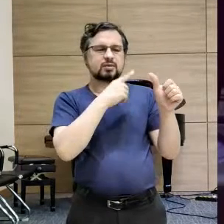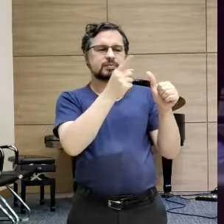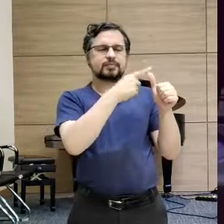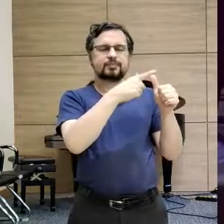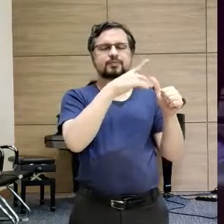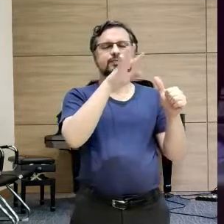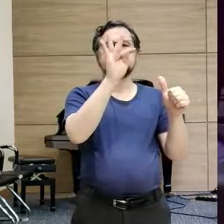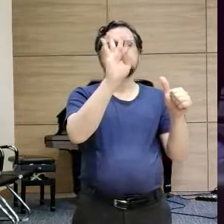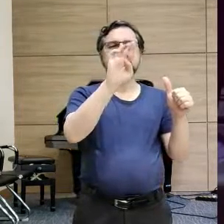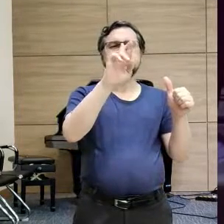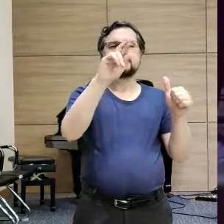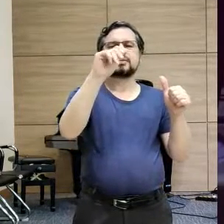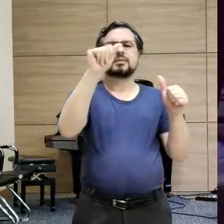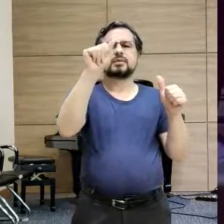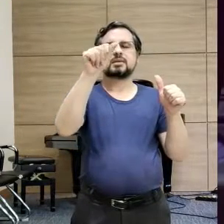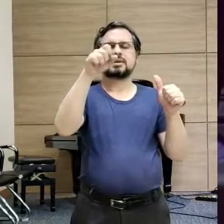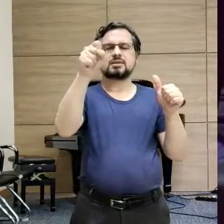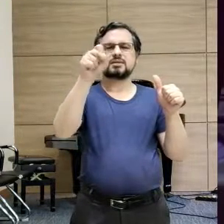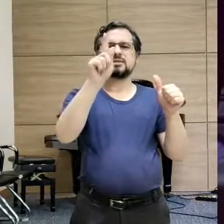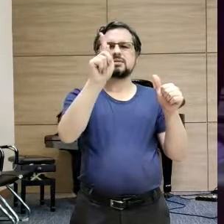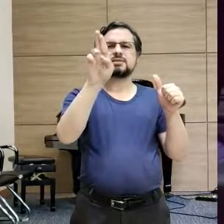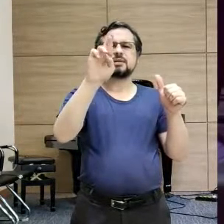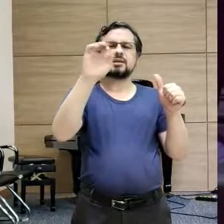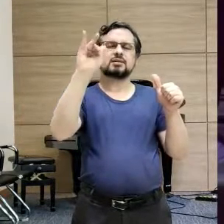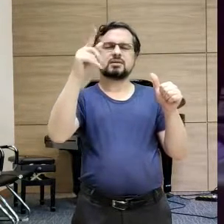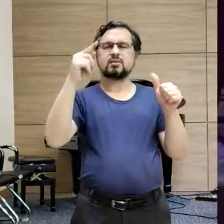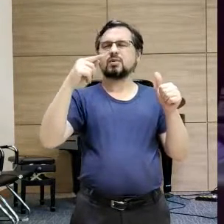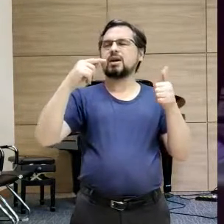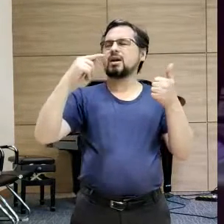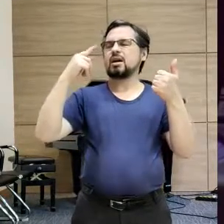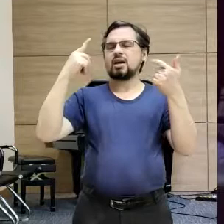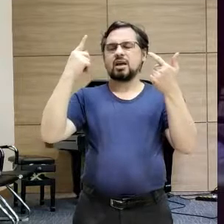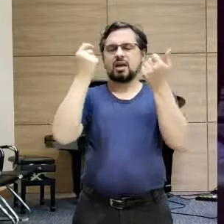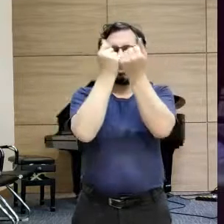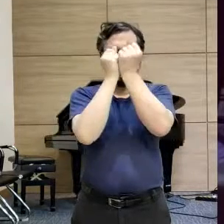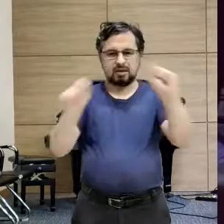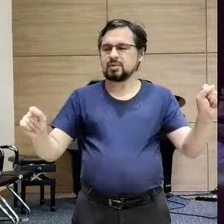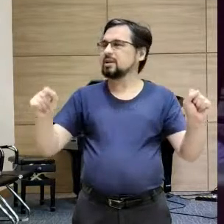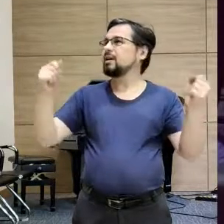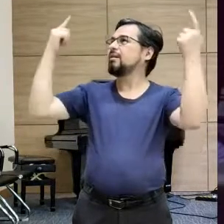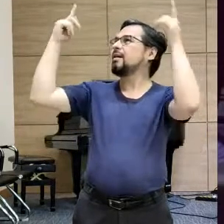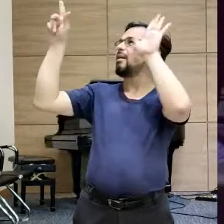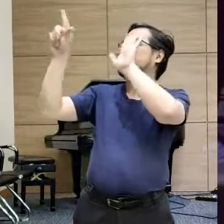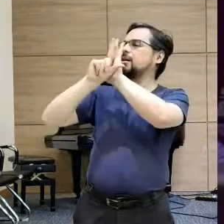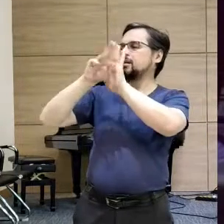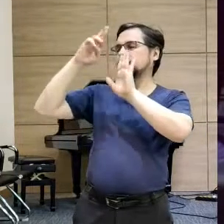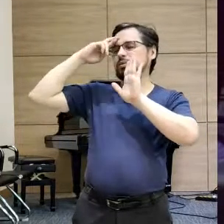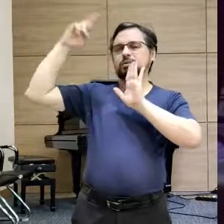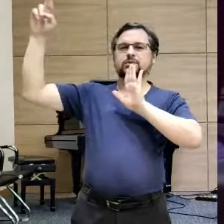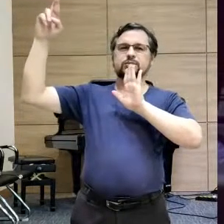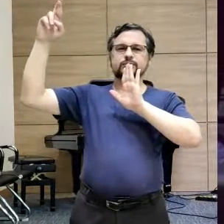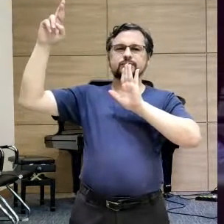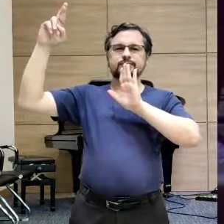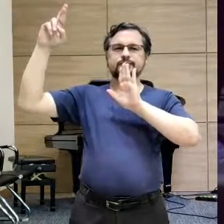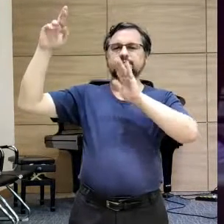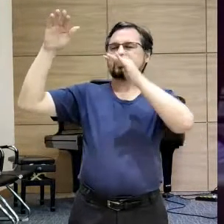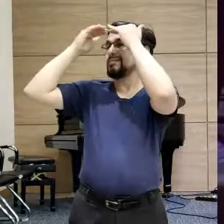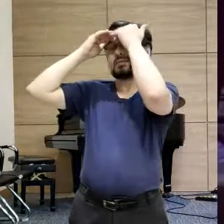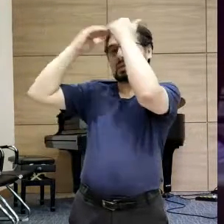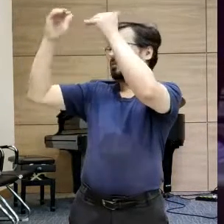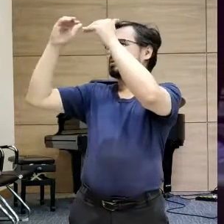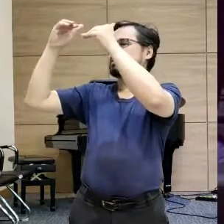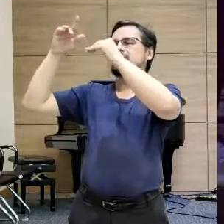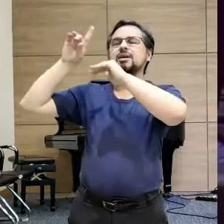rebelar-se contra a lei do Senhor. Lembre-se, Davi aqui nesse contexto que nós acabamos de ler,